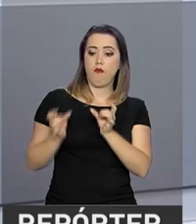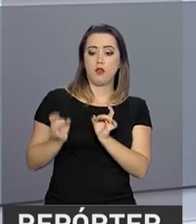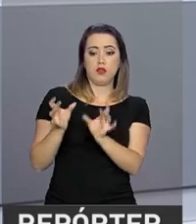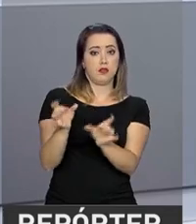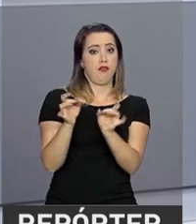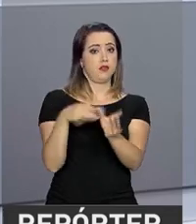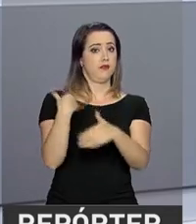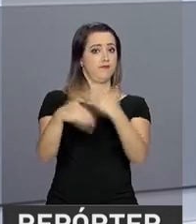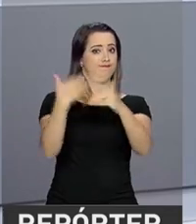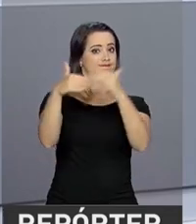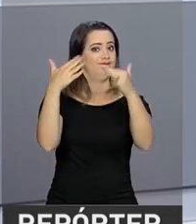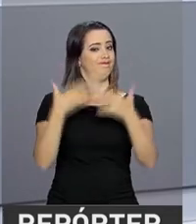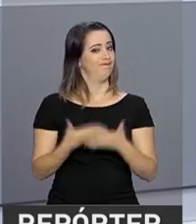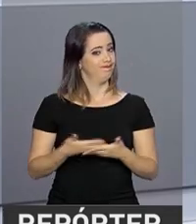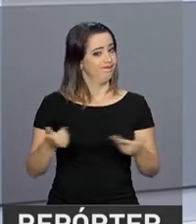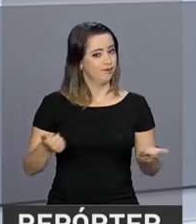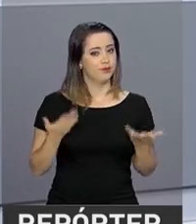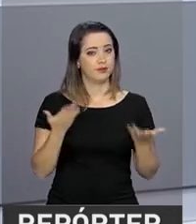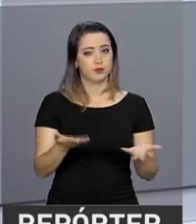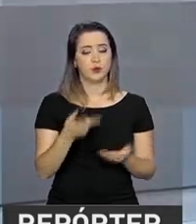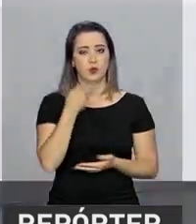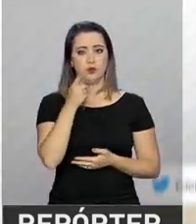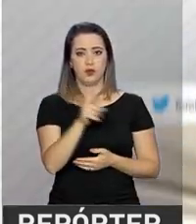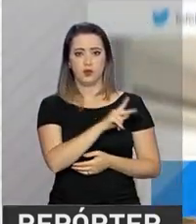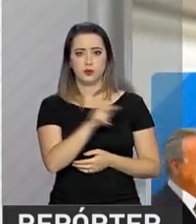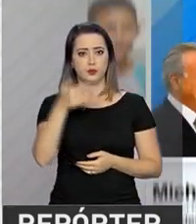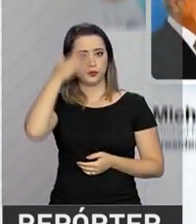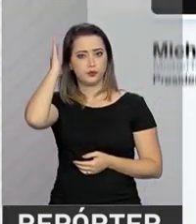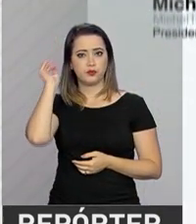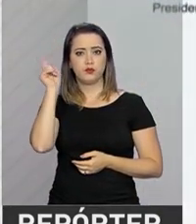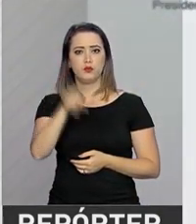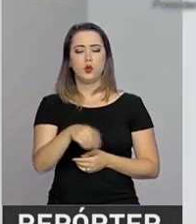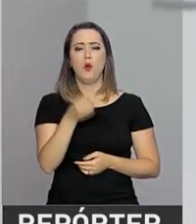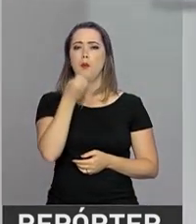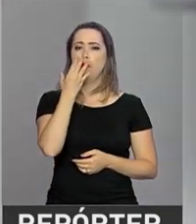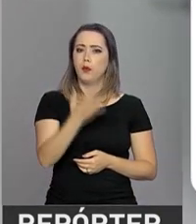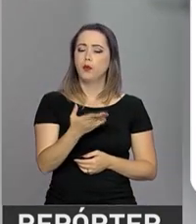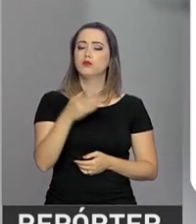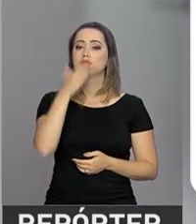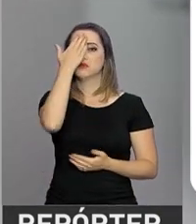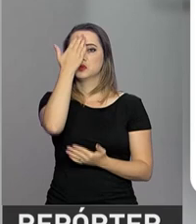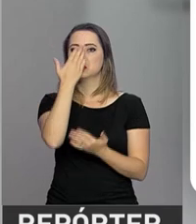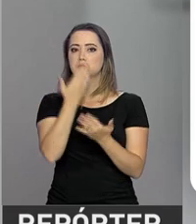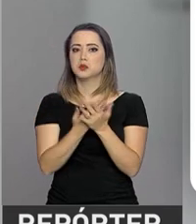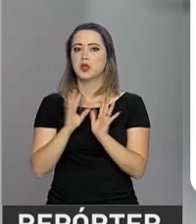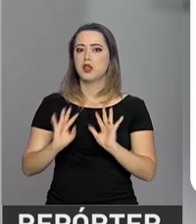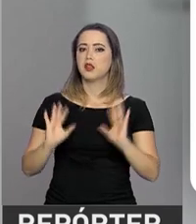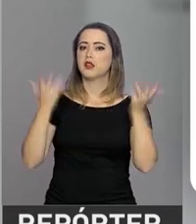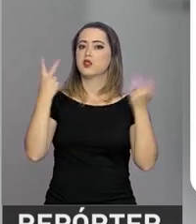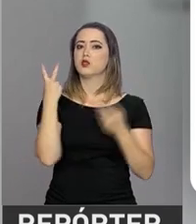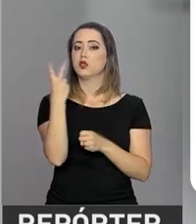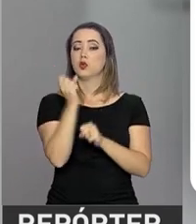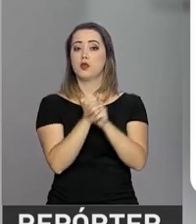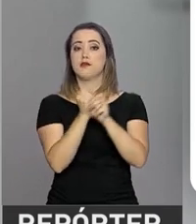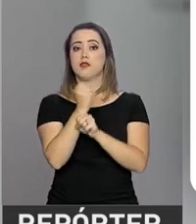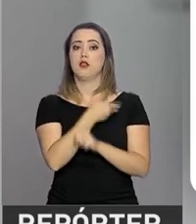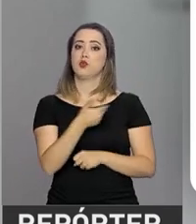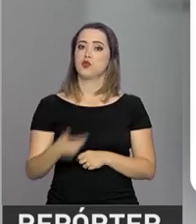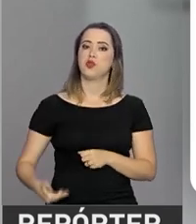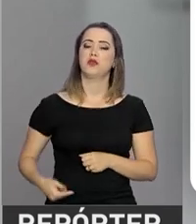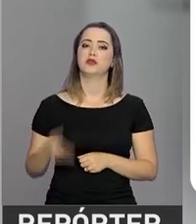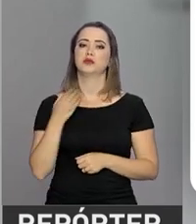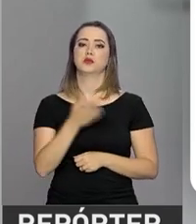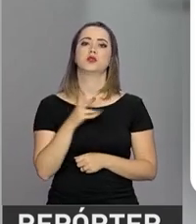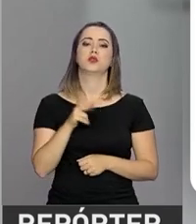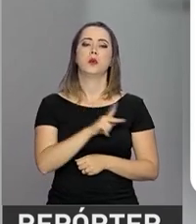recuperação do setor varejista. Segundo o presidente, este é mais um bom motivo para celebrar os dois anos do governo.